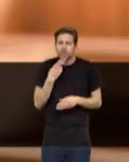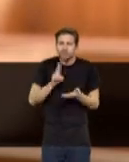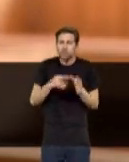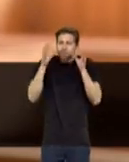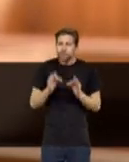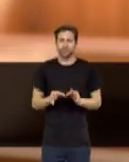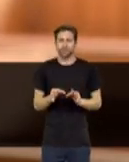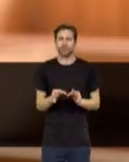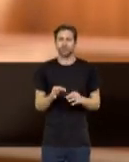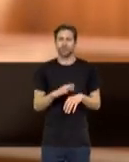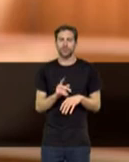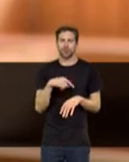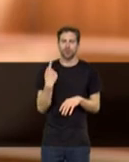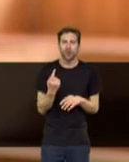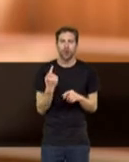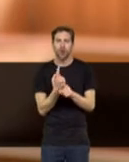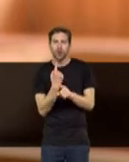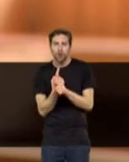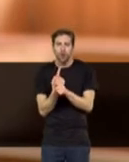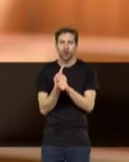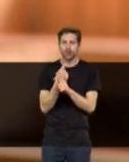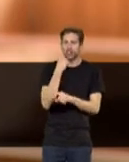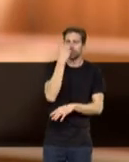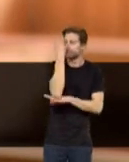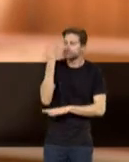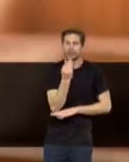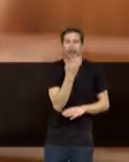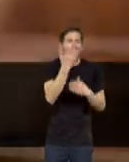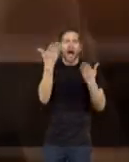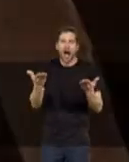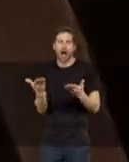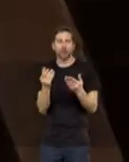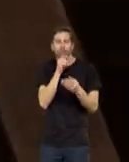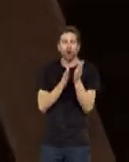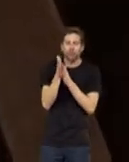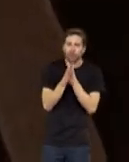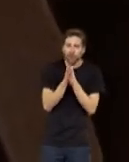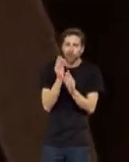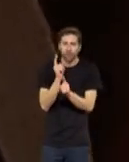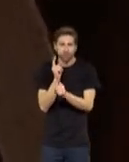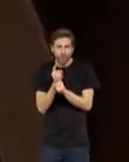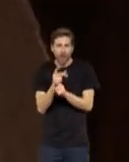perceber todos os vigamentos que se aproveitam, que se limpam, que se tratam e que se recolocam, toda a madeira que se